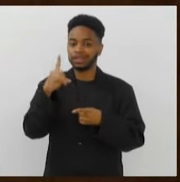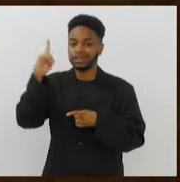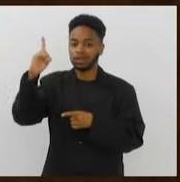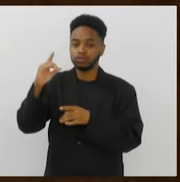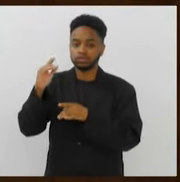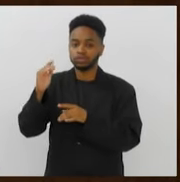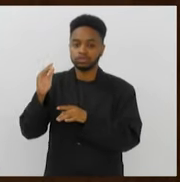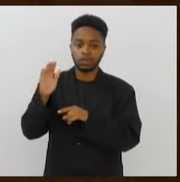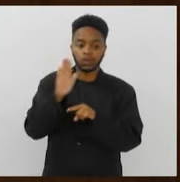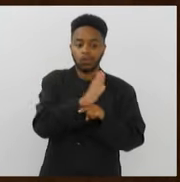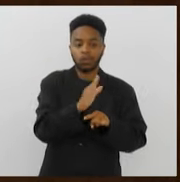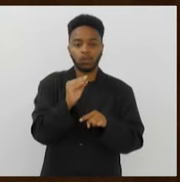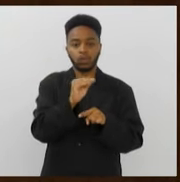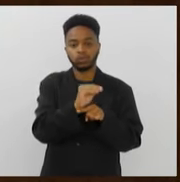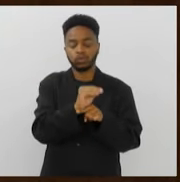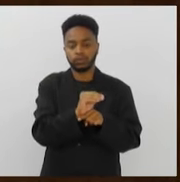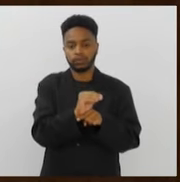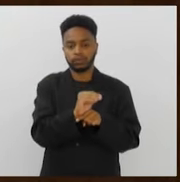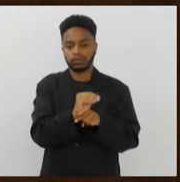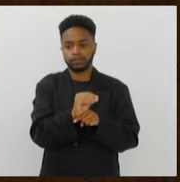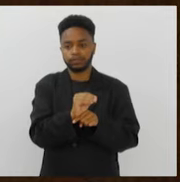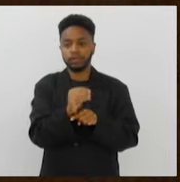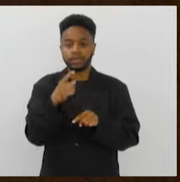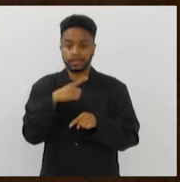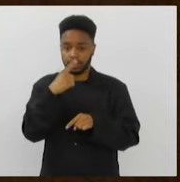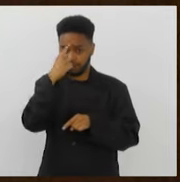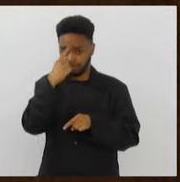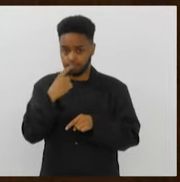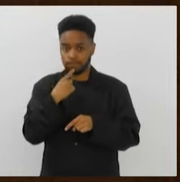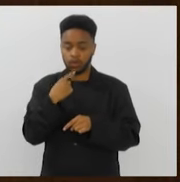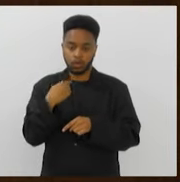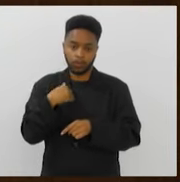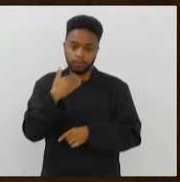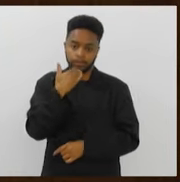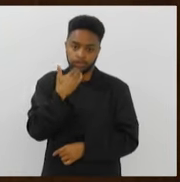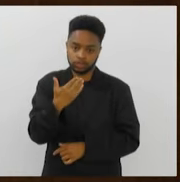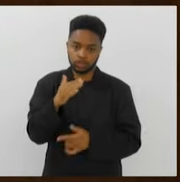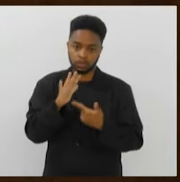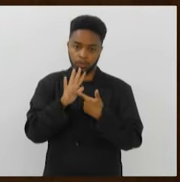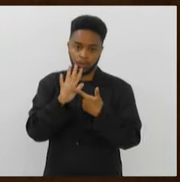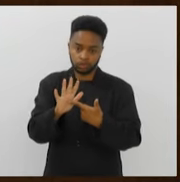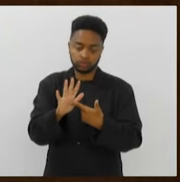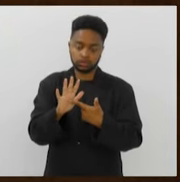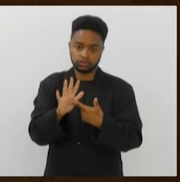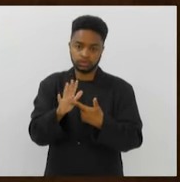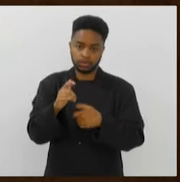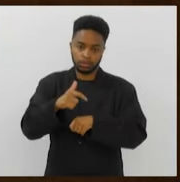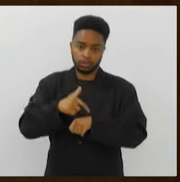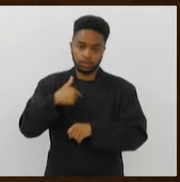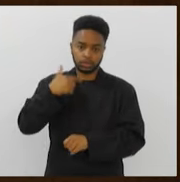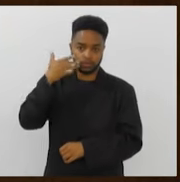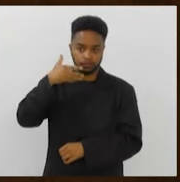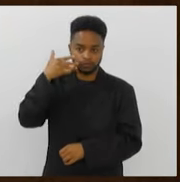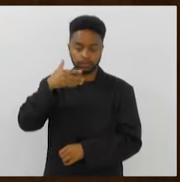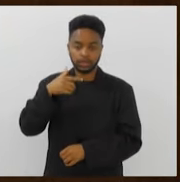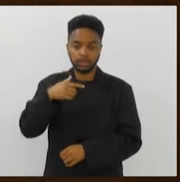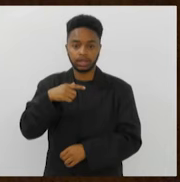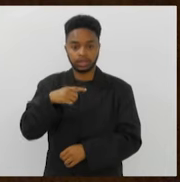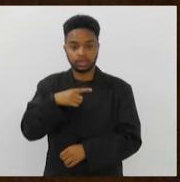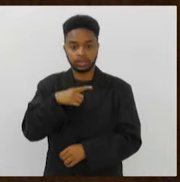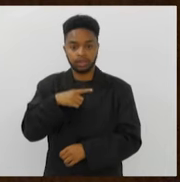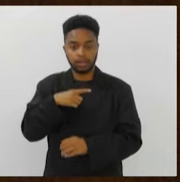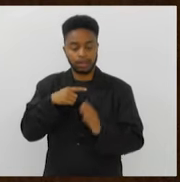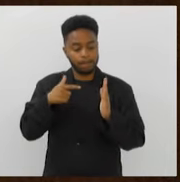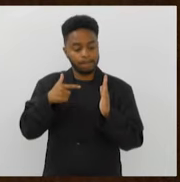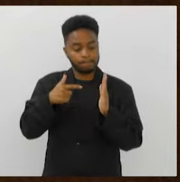foi só agenda, não, foi a mão de Deus. Eu estou com as imagens aqui, vou pedir para disponibilizar na minha fala. Os projéteis pararam